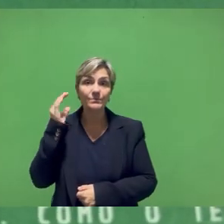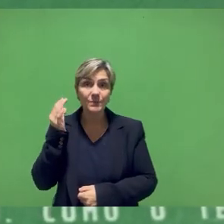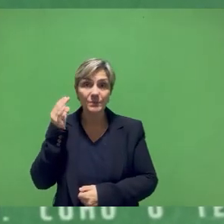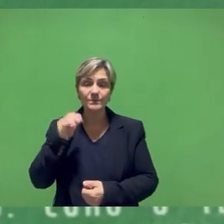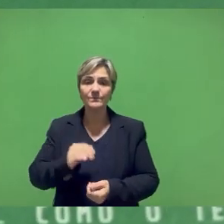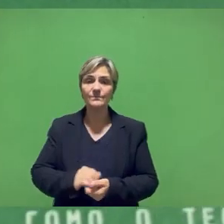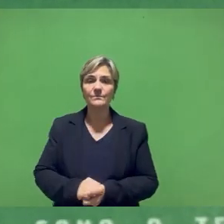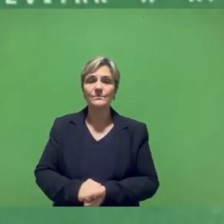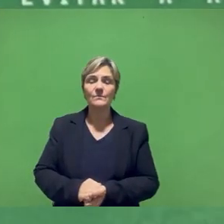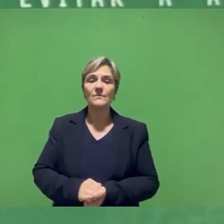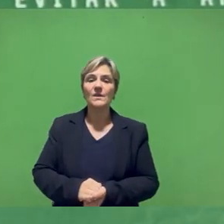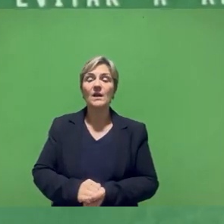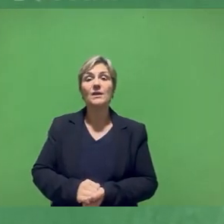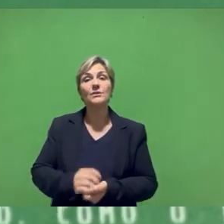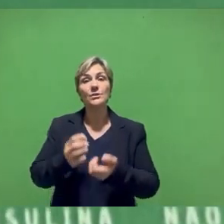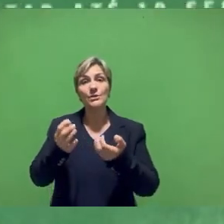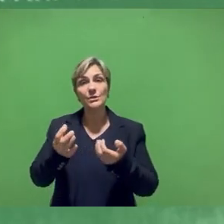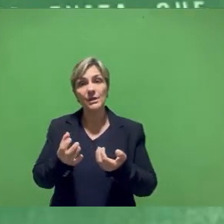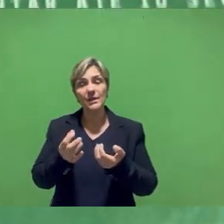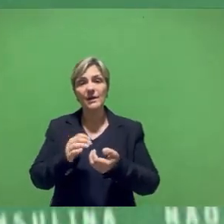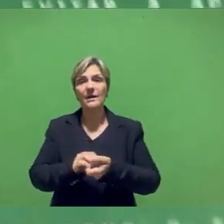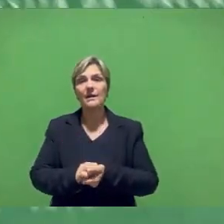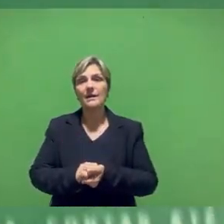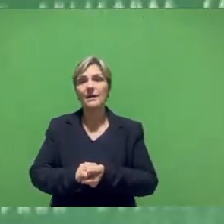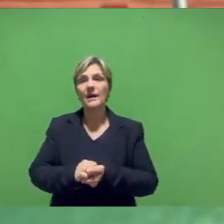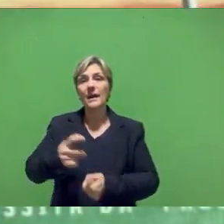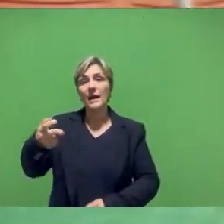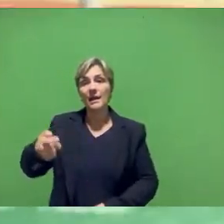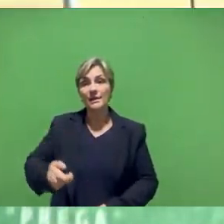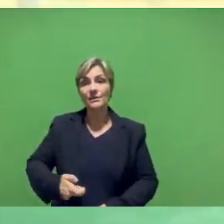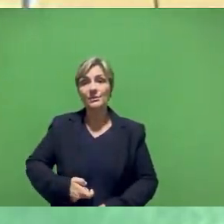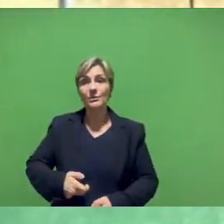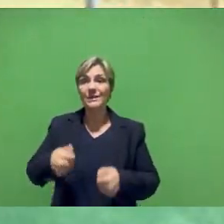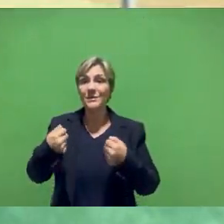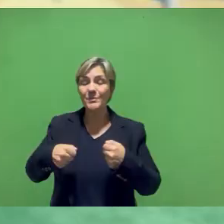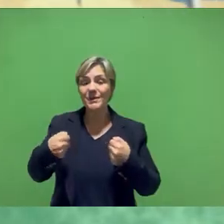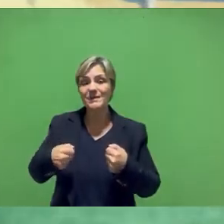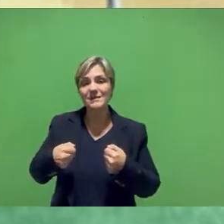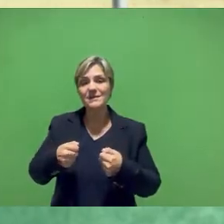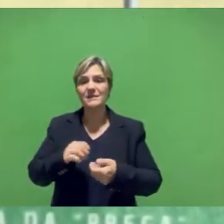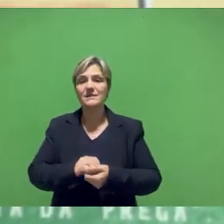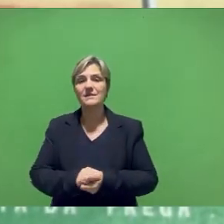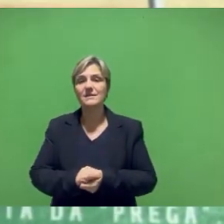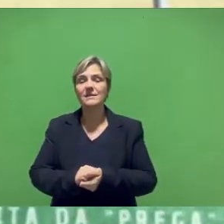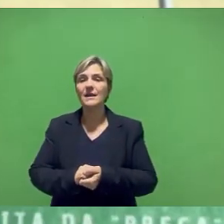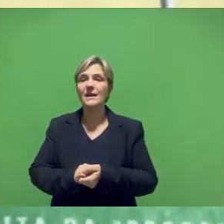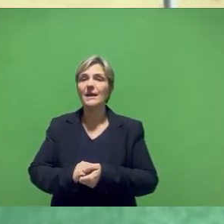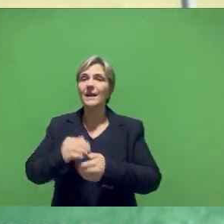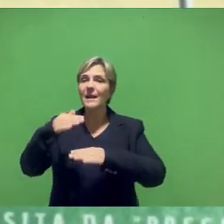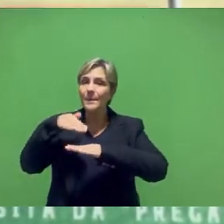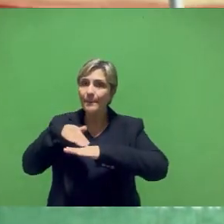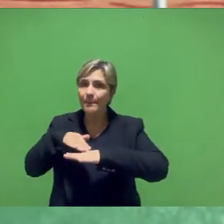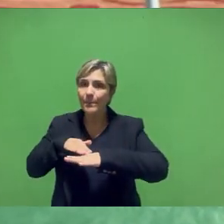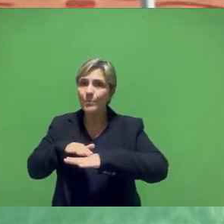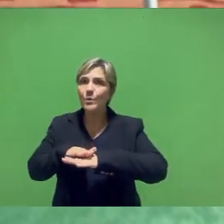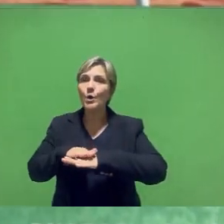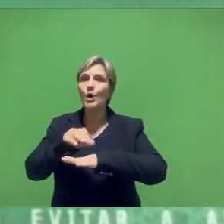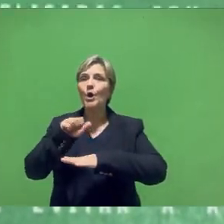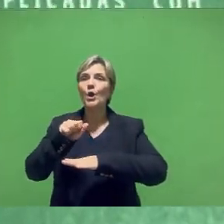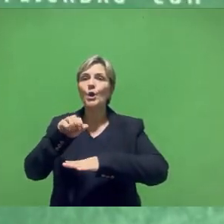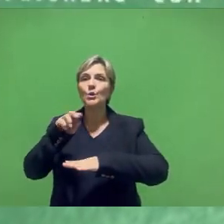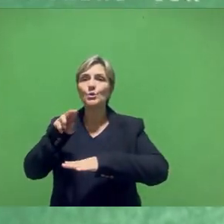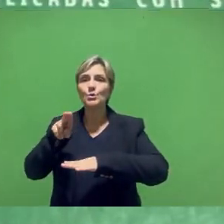acontecer? A gente quer, a insulina precisa, ela é subcutânea,